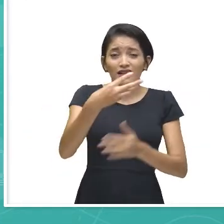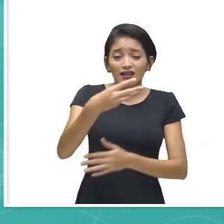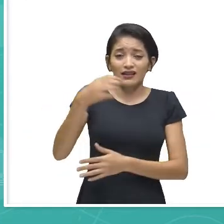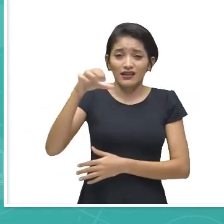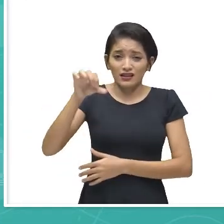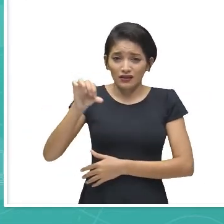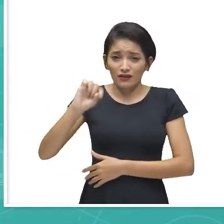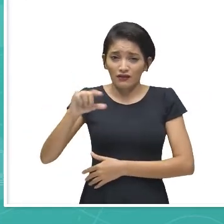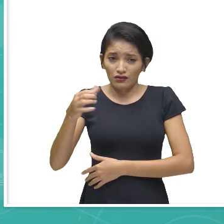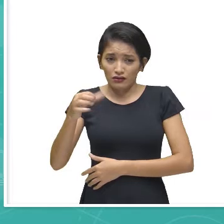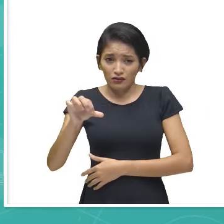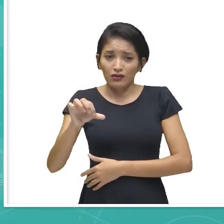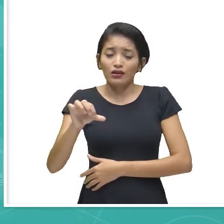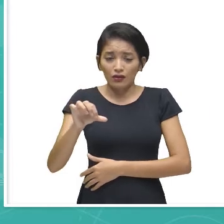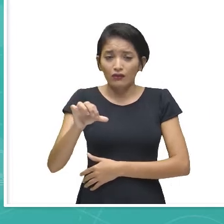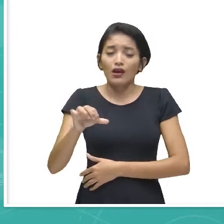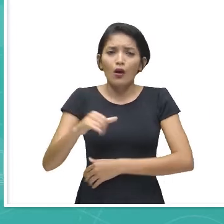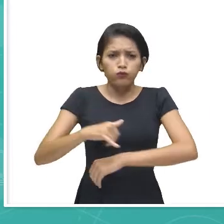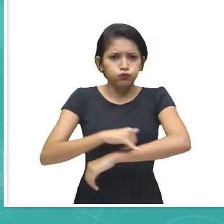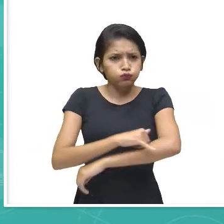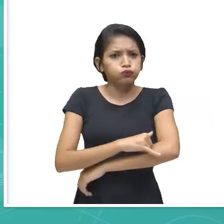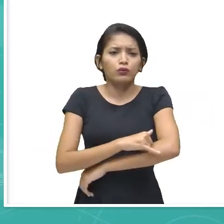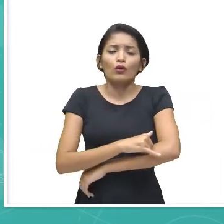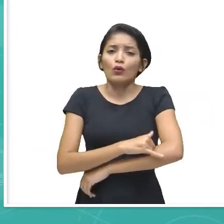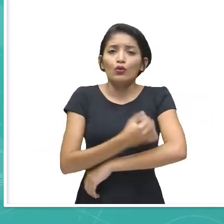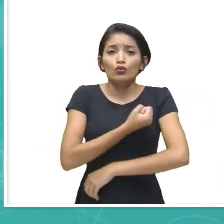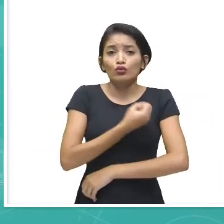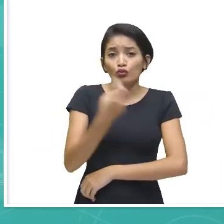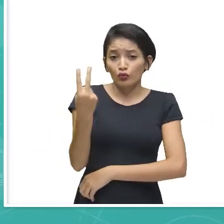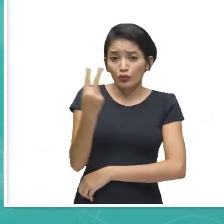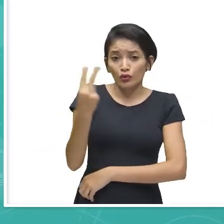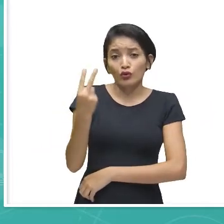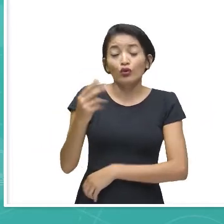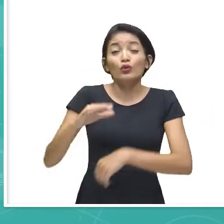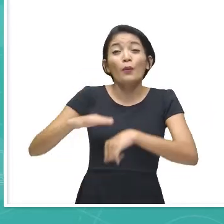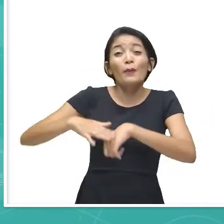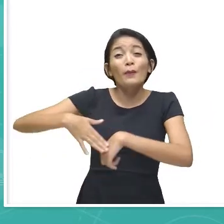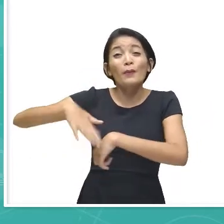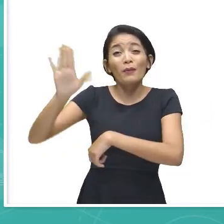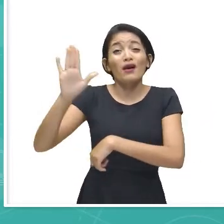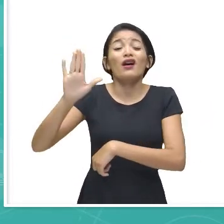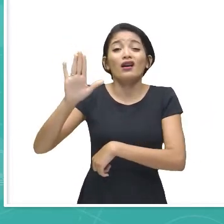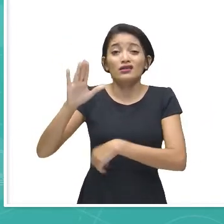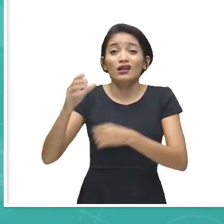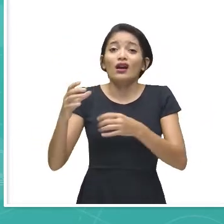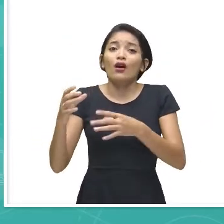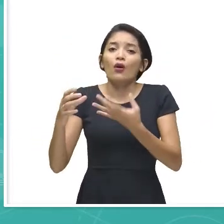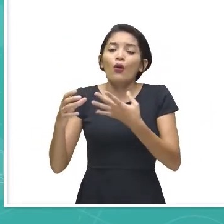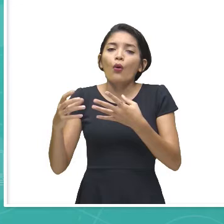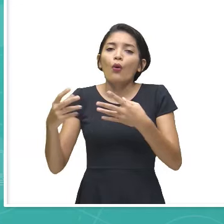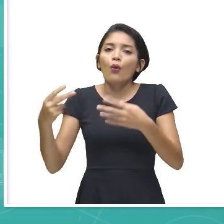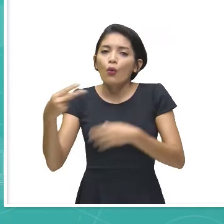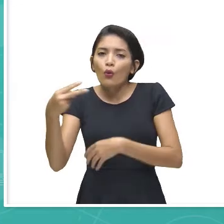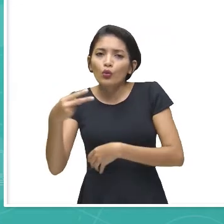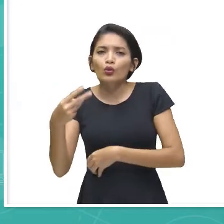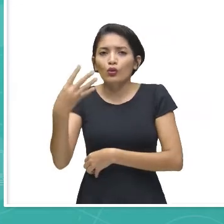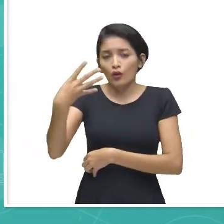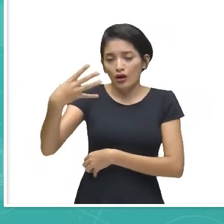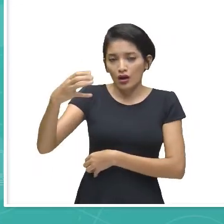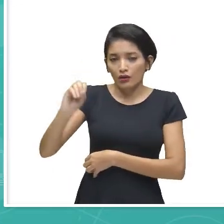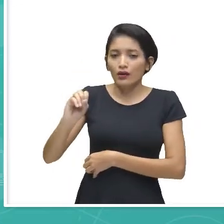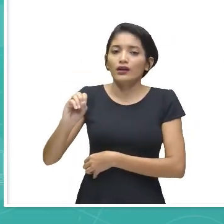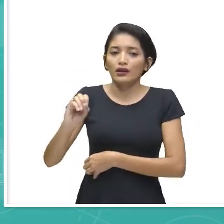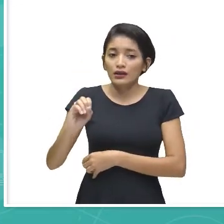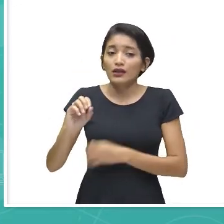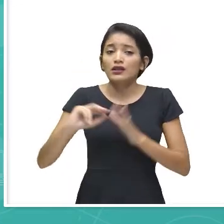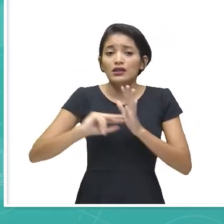na obesidade grau 2. E quando isso é maior ou igual a 40, está na obesidade grau 3,